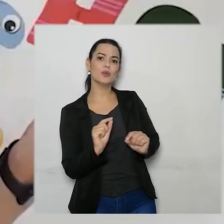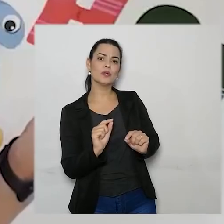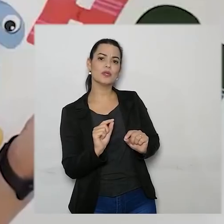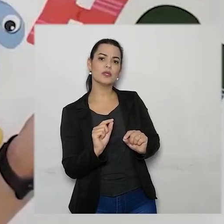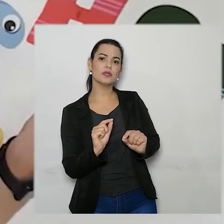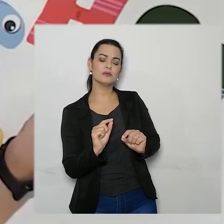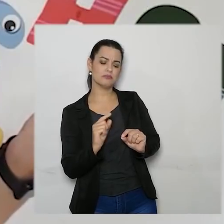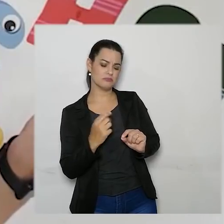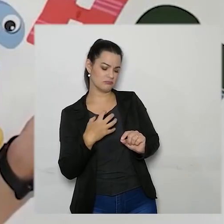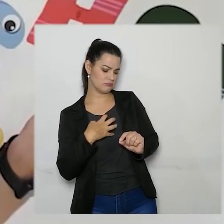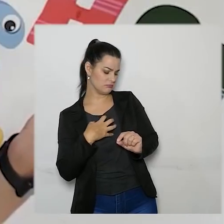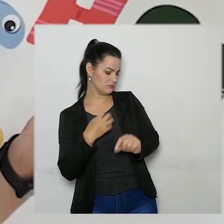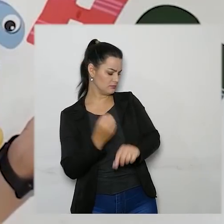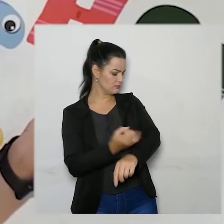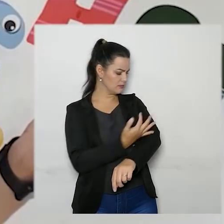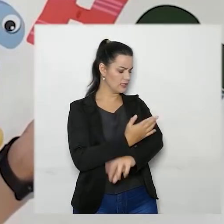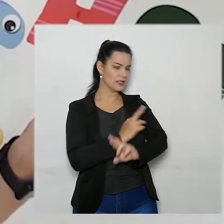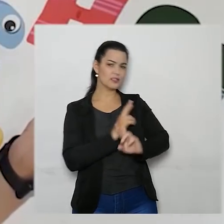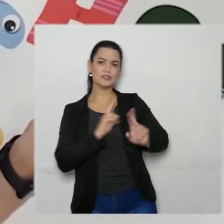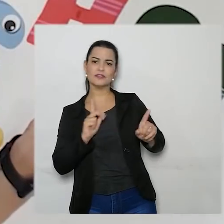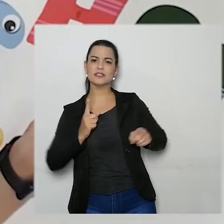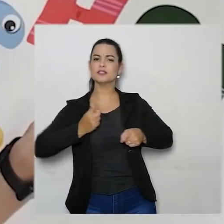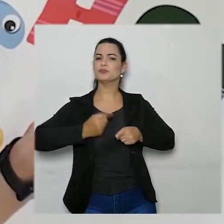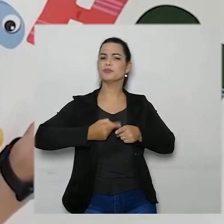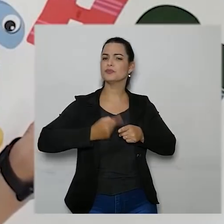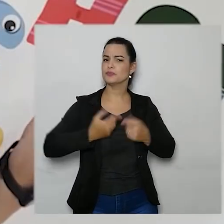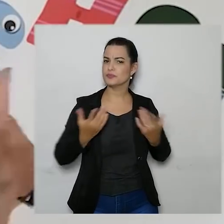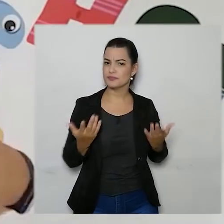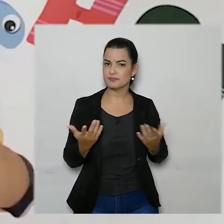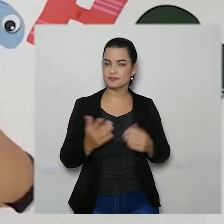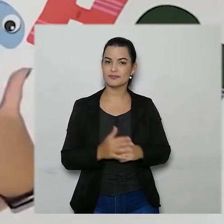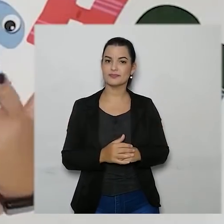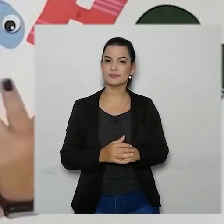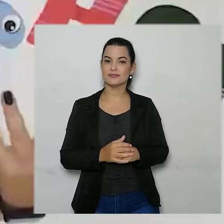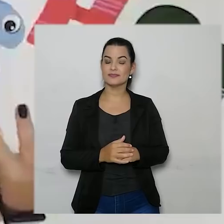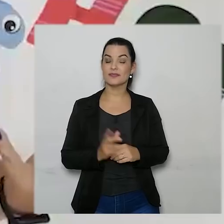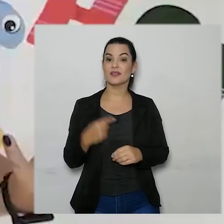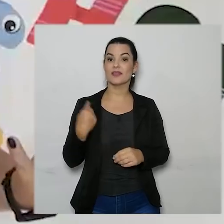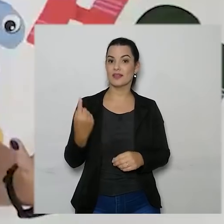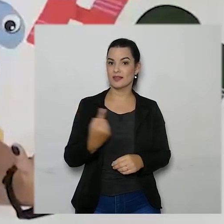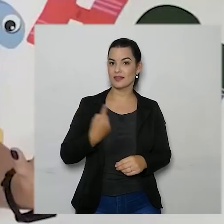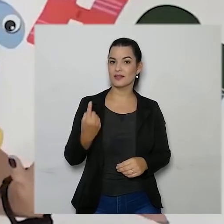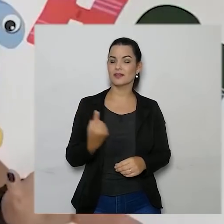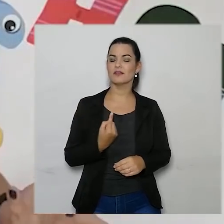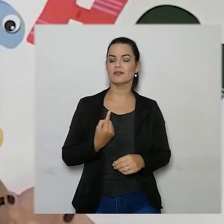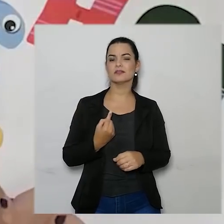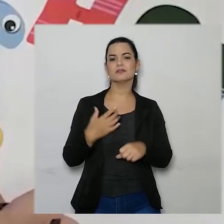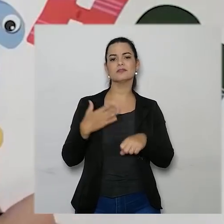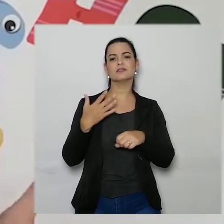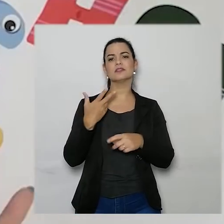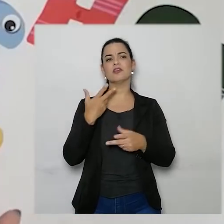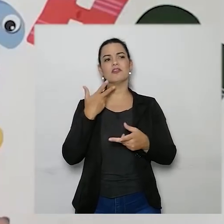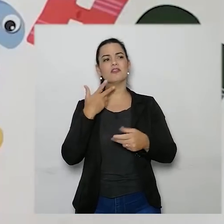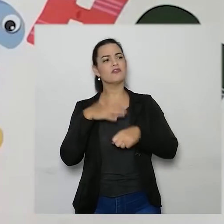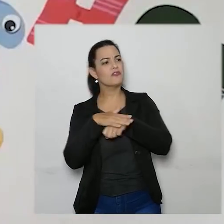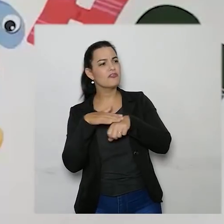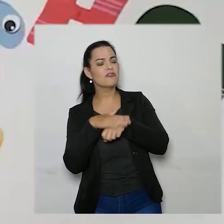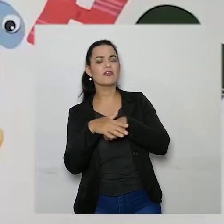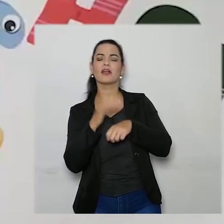a diferença entre essas duas coisas? Nós falamos aí tantas coisas